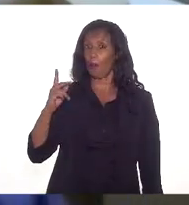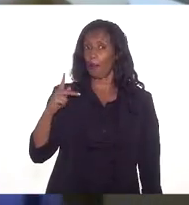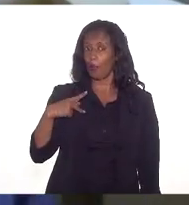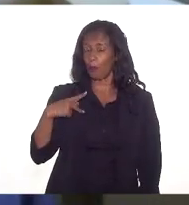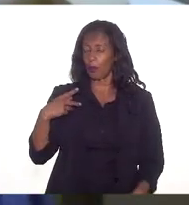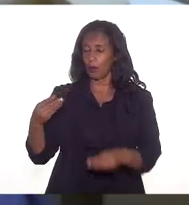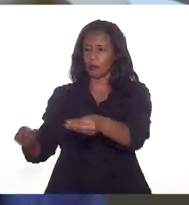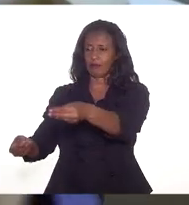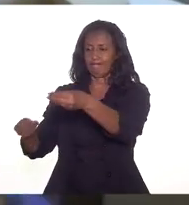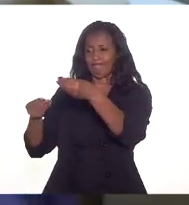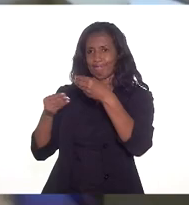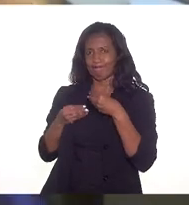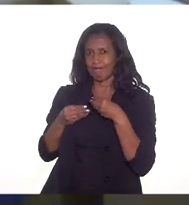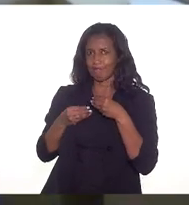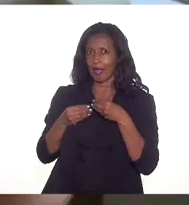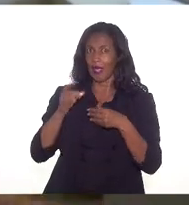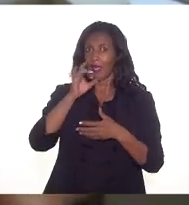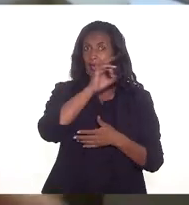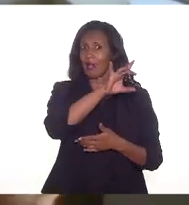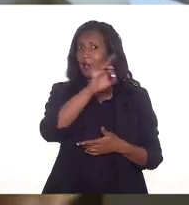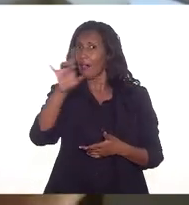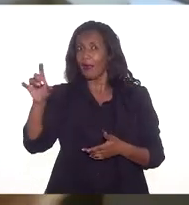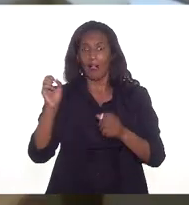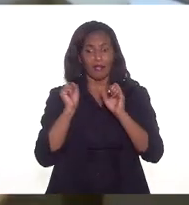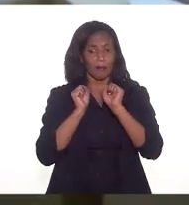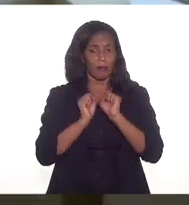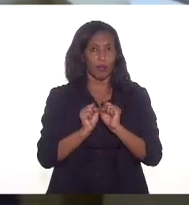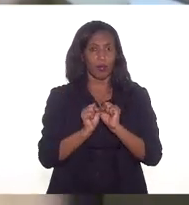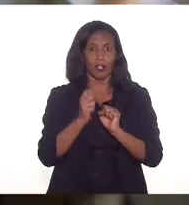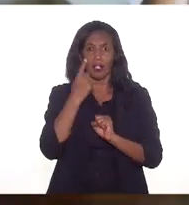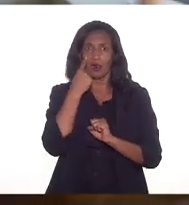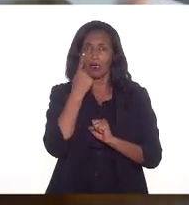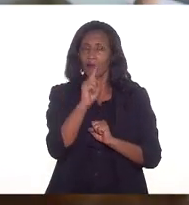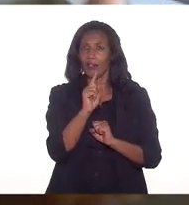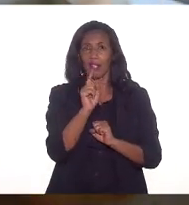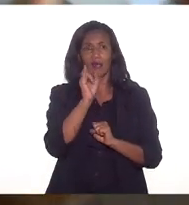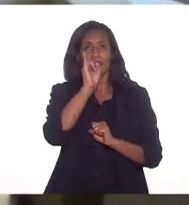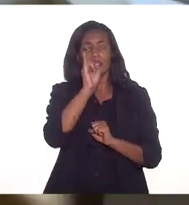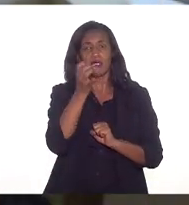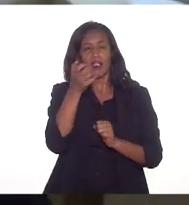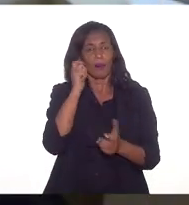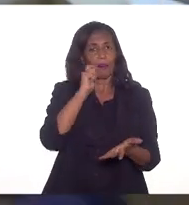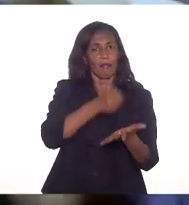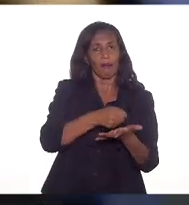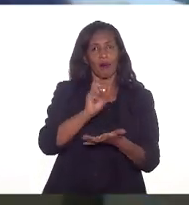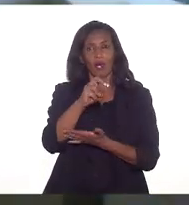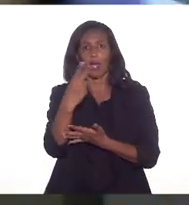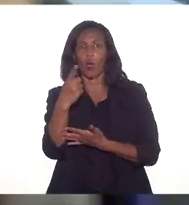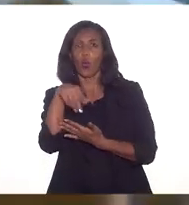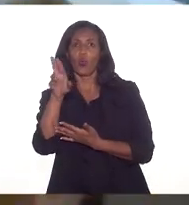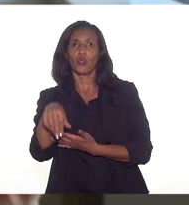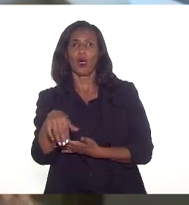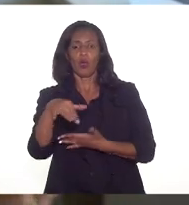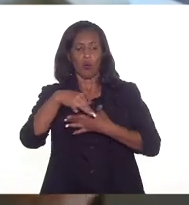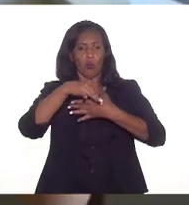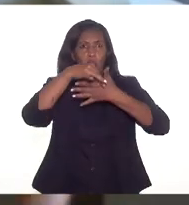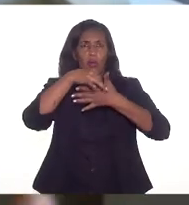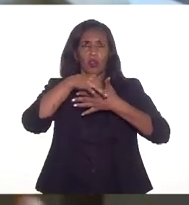poder define se quer pagar ou não o triênio. Não é o Poder Executivo que vai dar ordem na